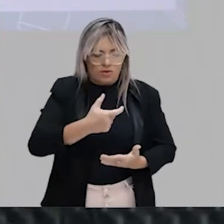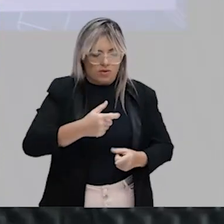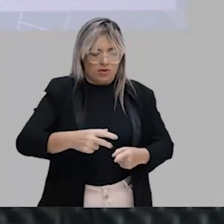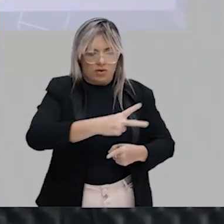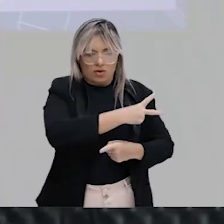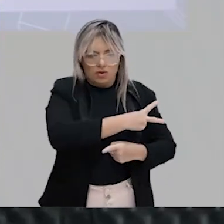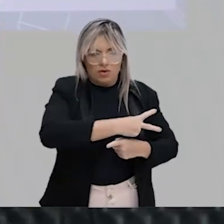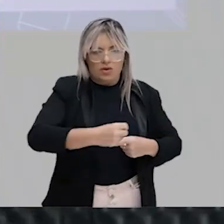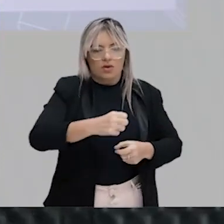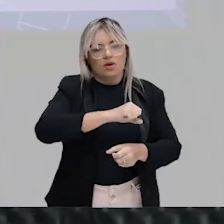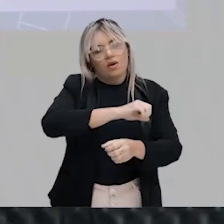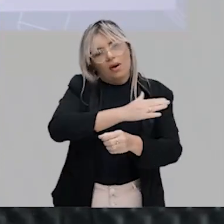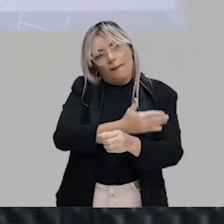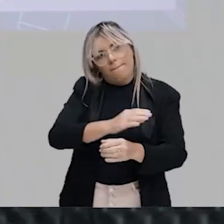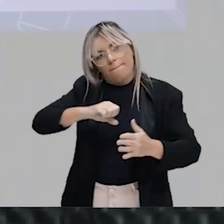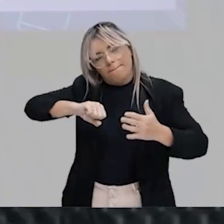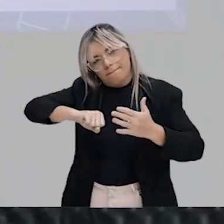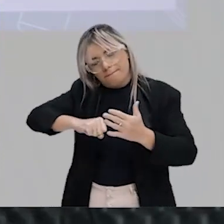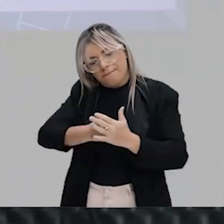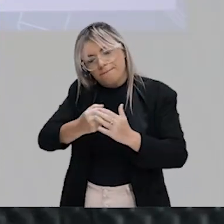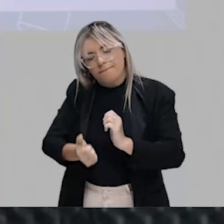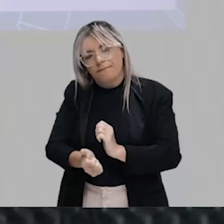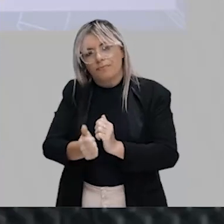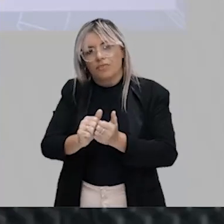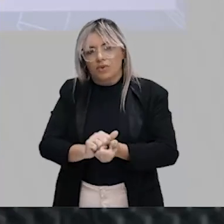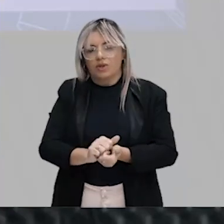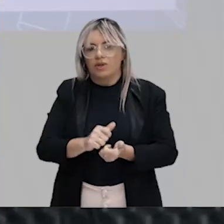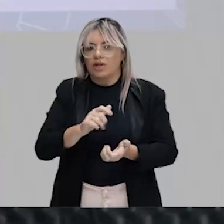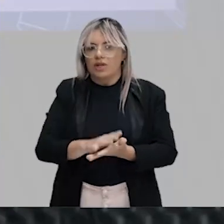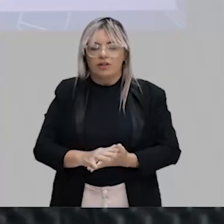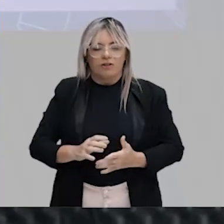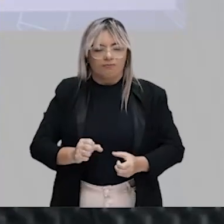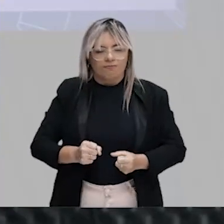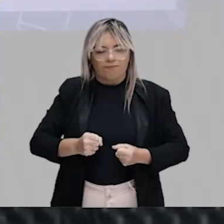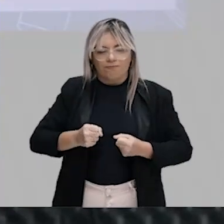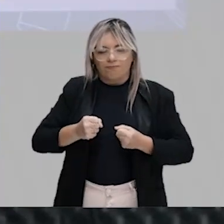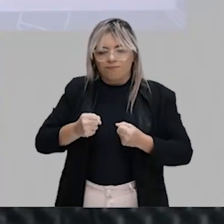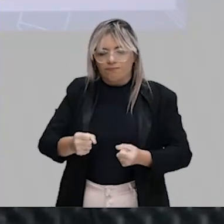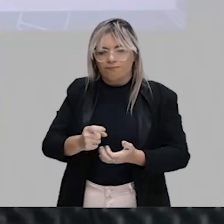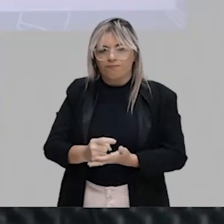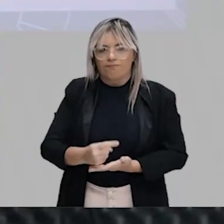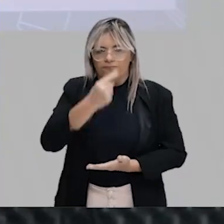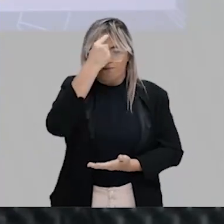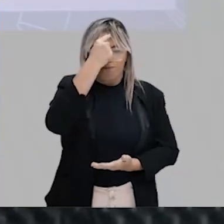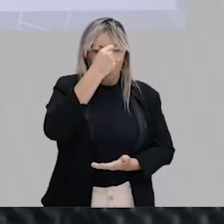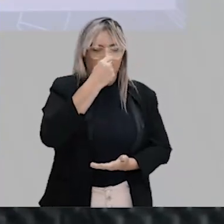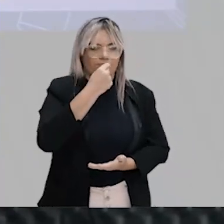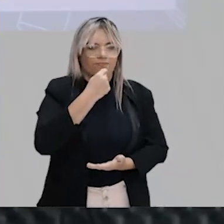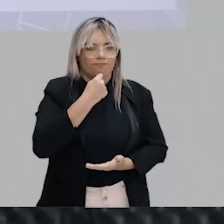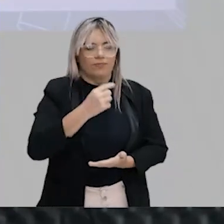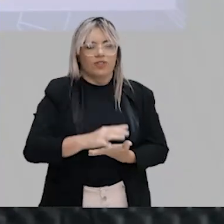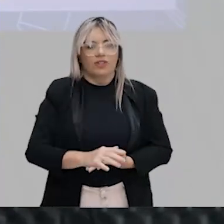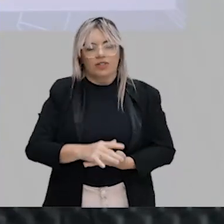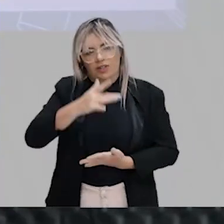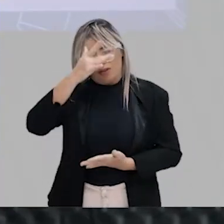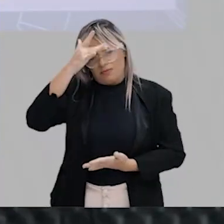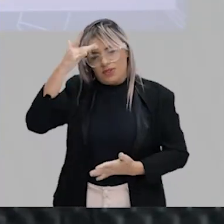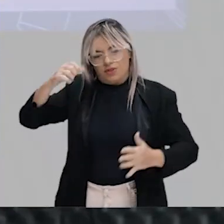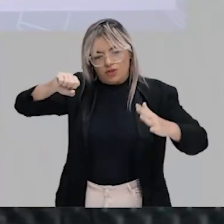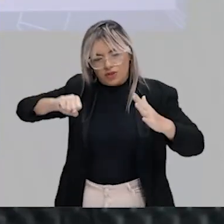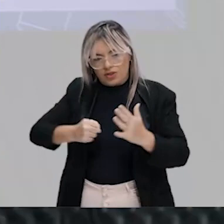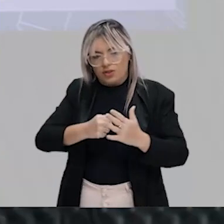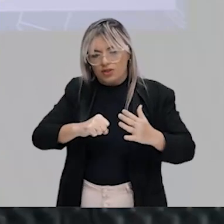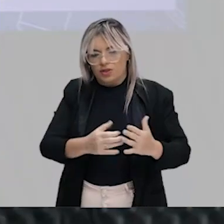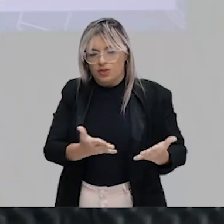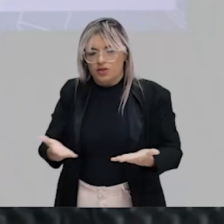como aqui a das lutas que eu estou falando, eles tentam explorar o máximo a imagem daquele atleta. Aqui eu estou trazendo para vocês aqui, ó,